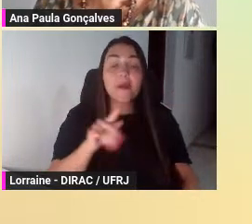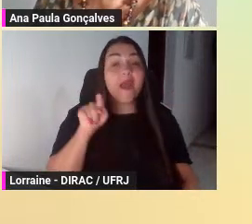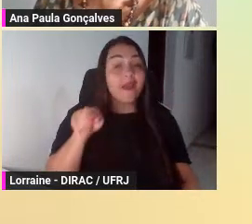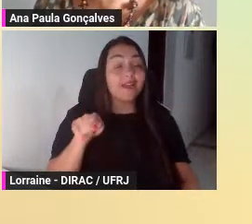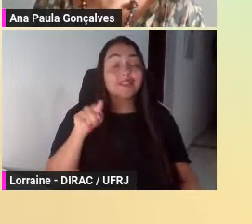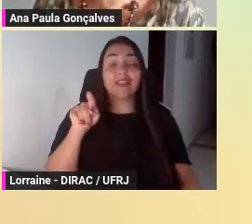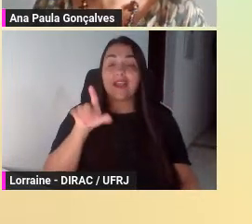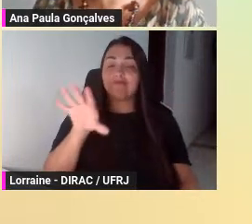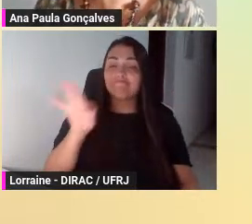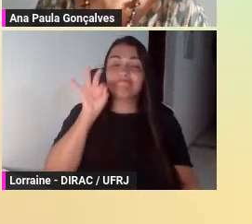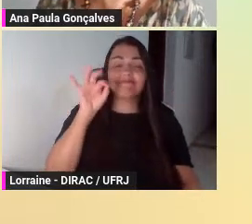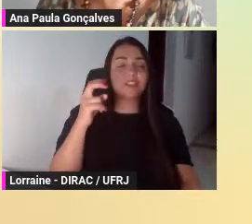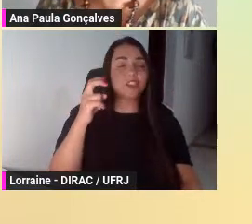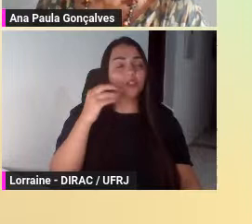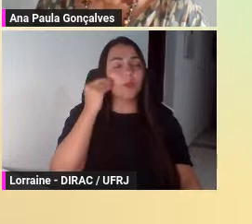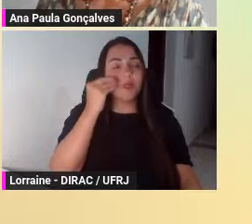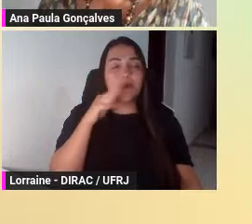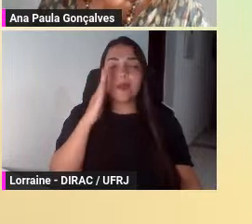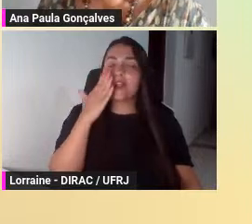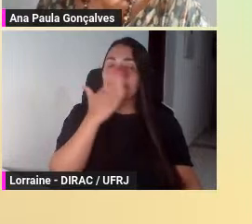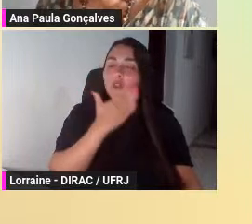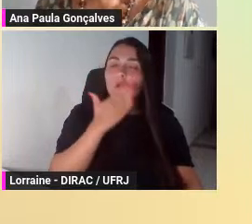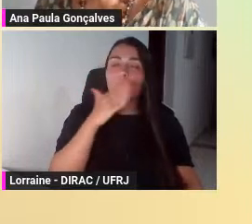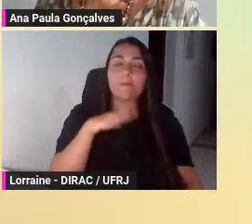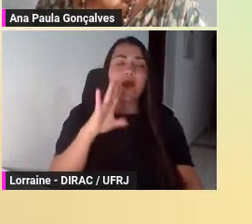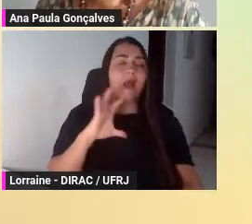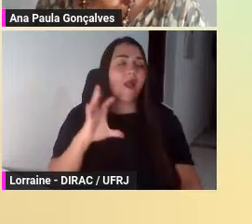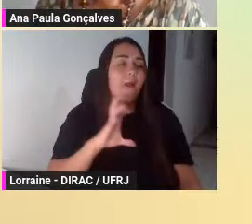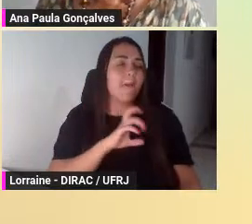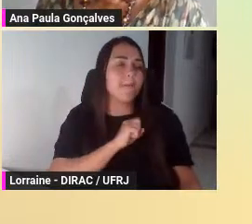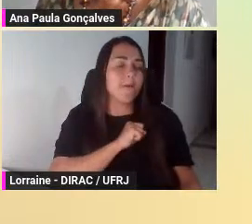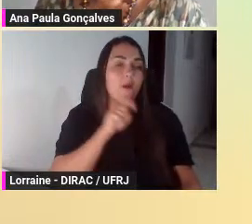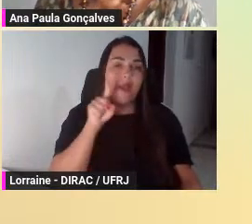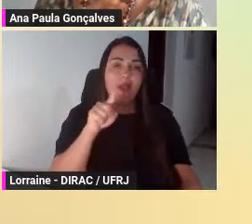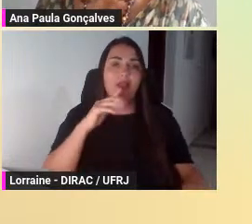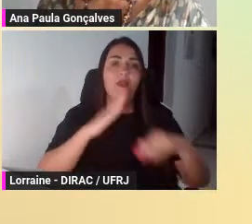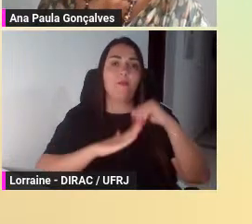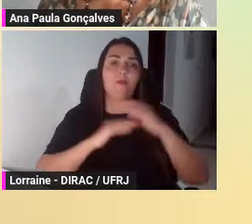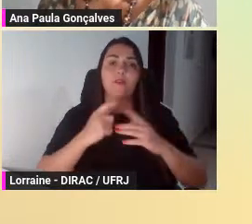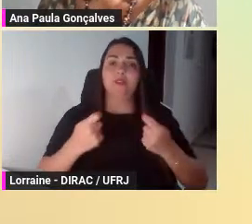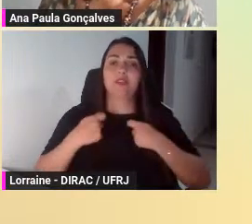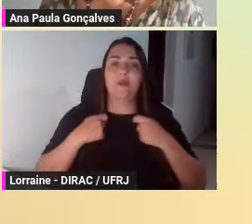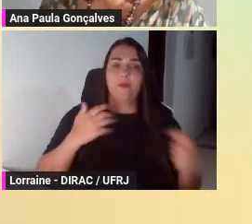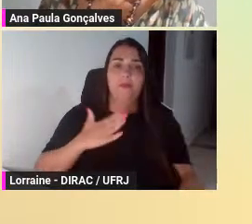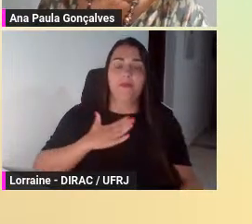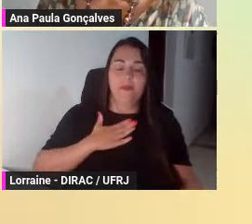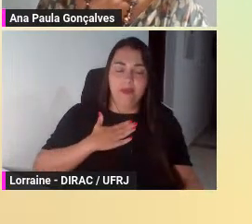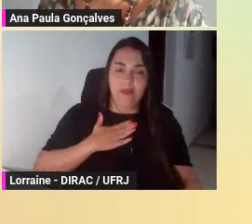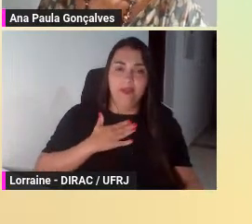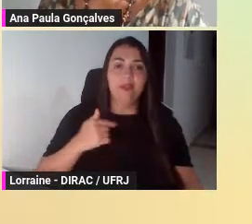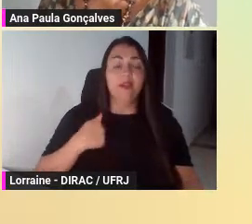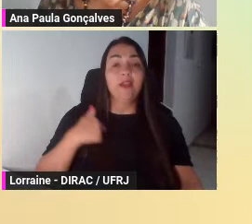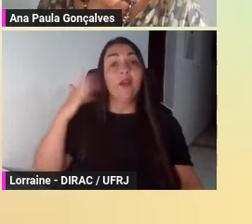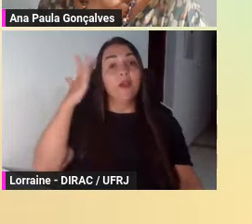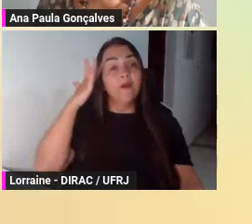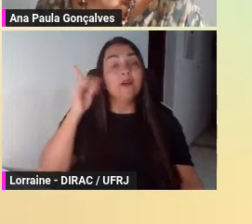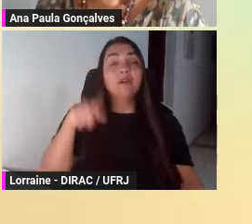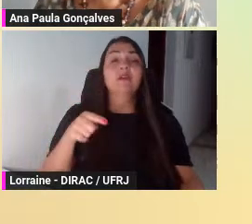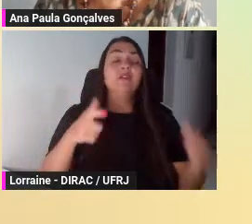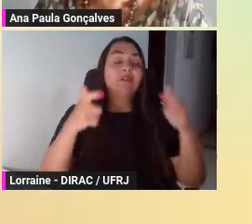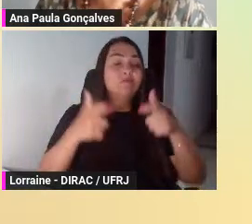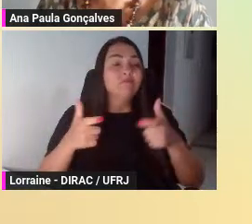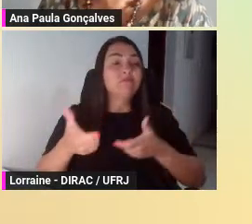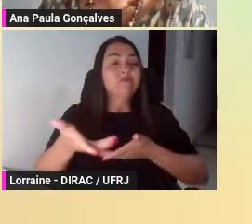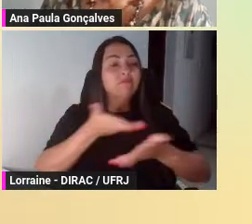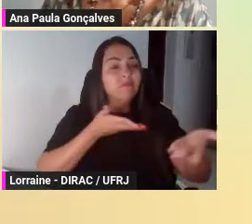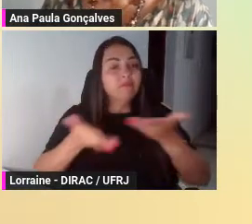mais doces e mais amorosas que a minha profissão me trouxe. Sabe? Eu acho que é um lugar de troca que eu